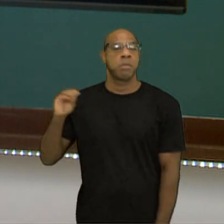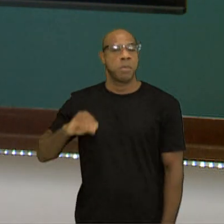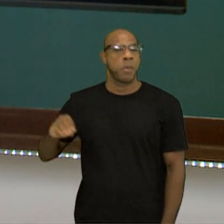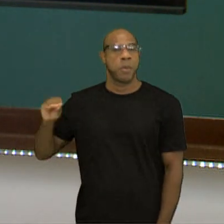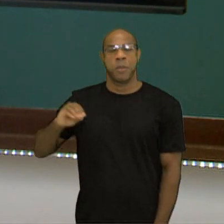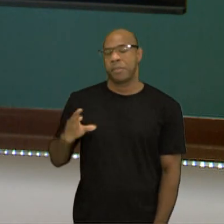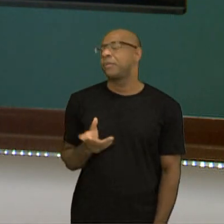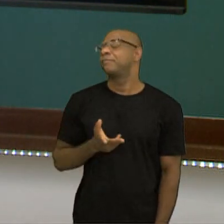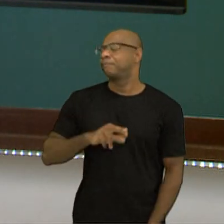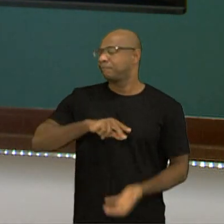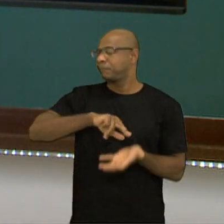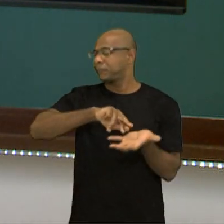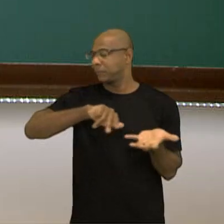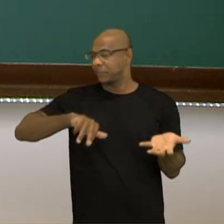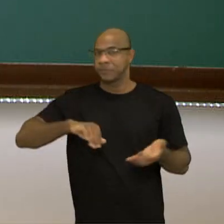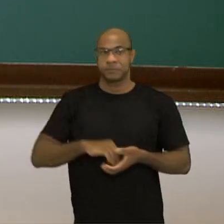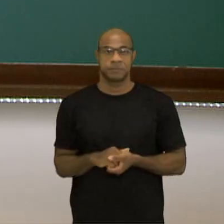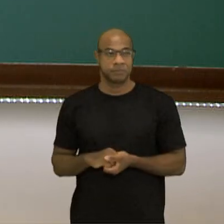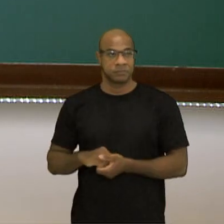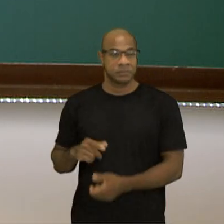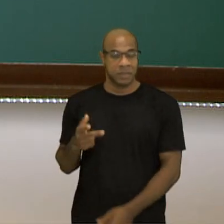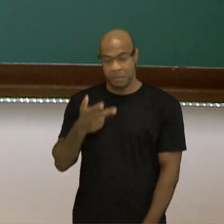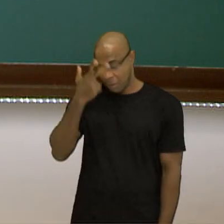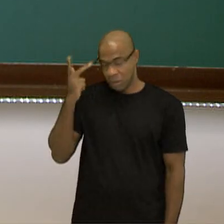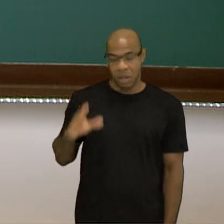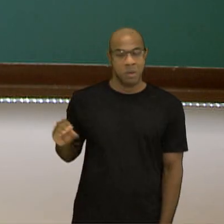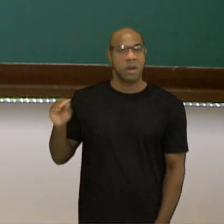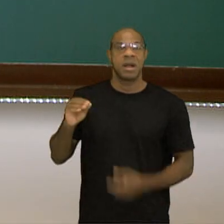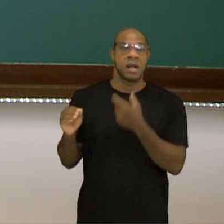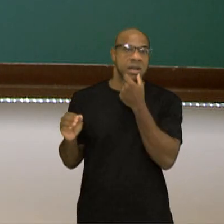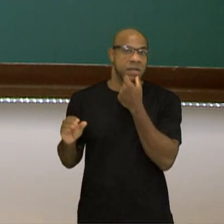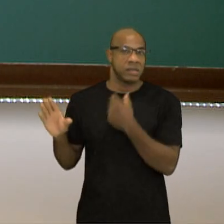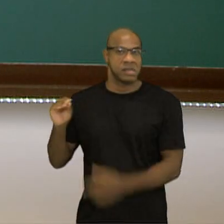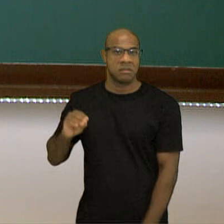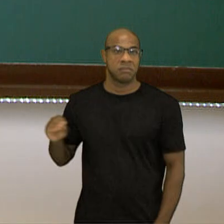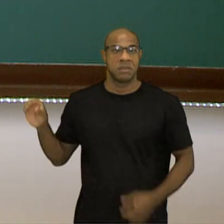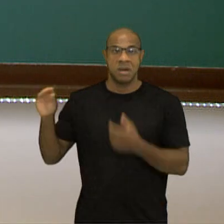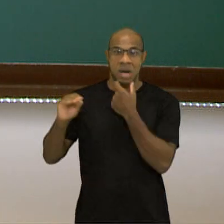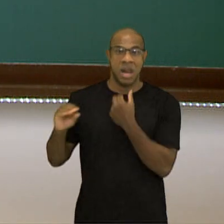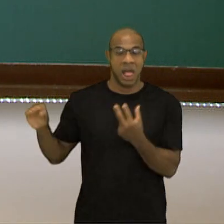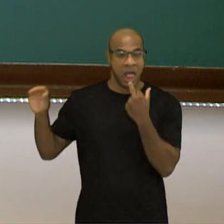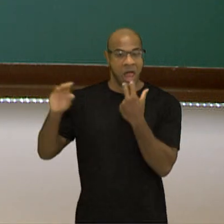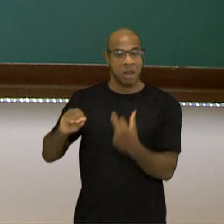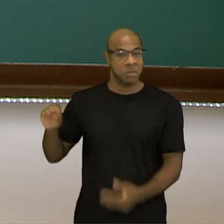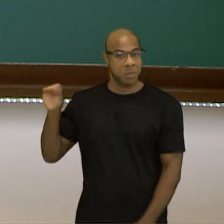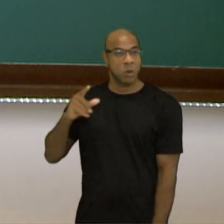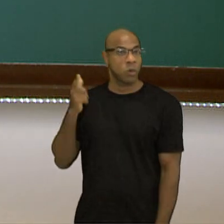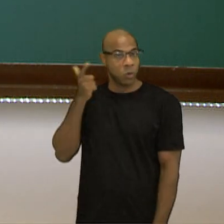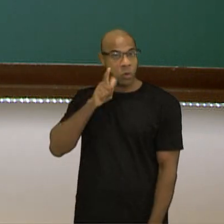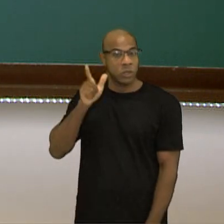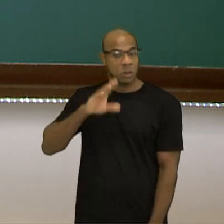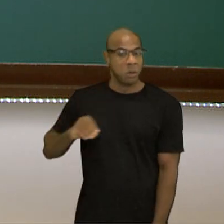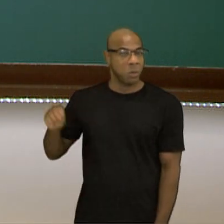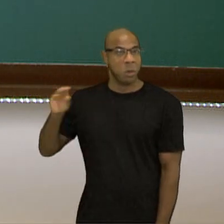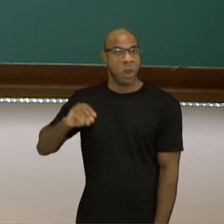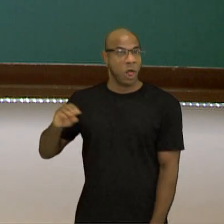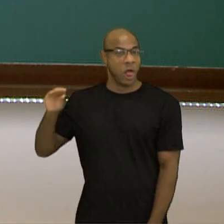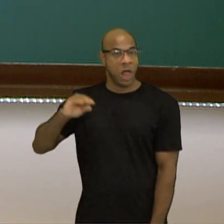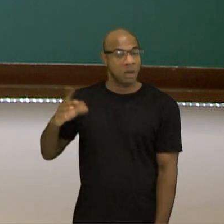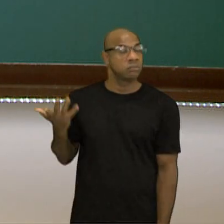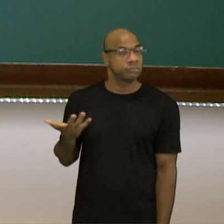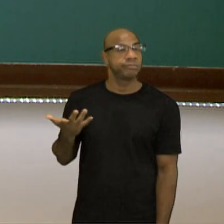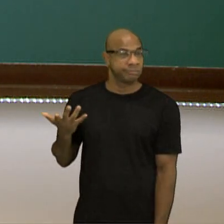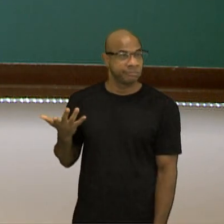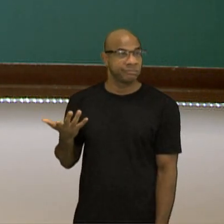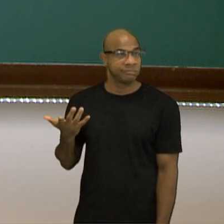tenham dúvida, o falante, a pessoa que tem o inglês como segunda língua e consegue dominar esses phrasal verbs, pode